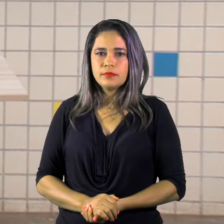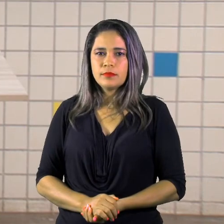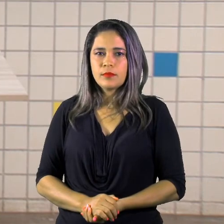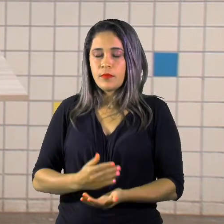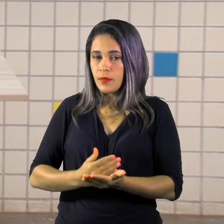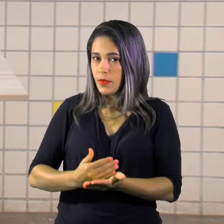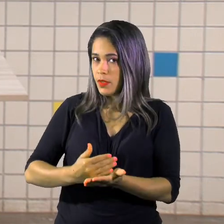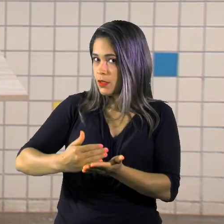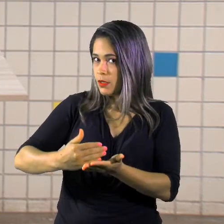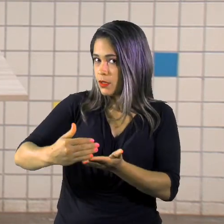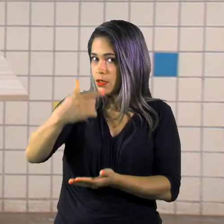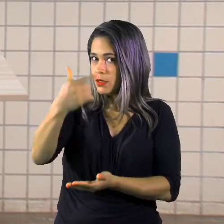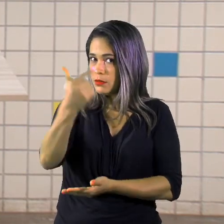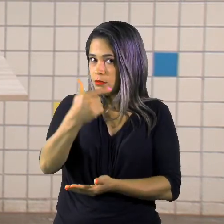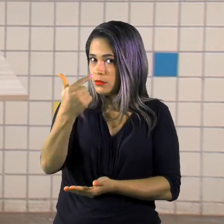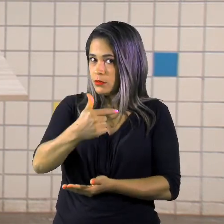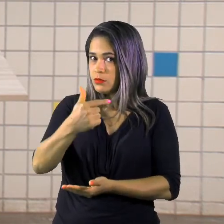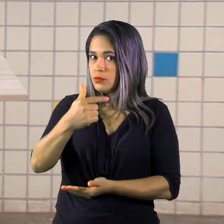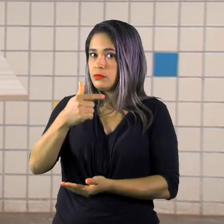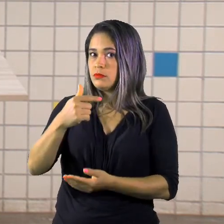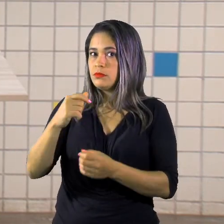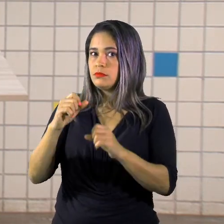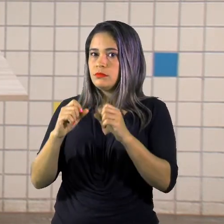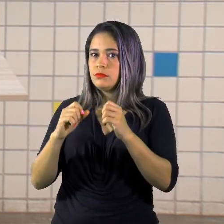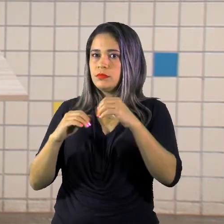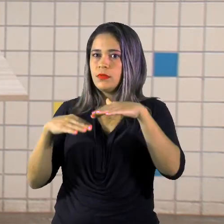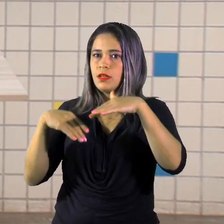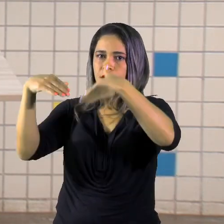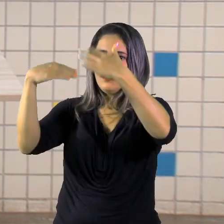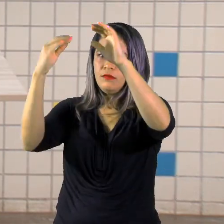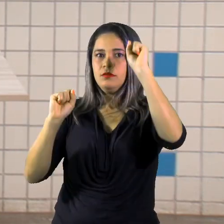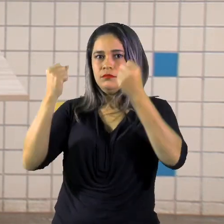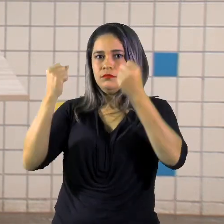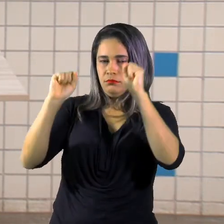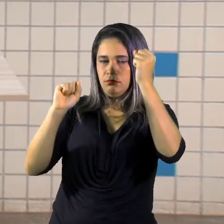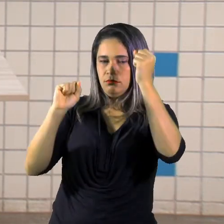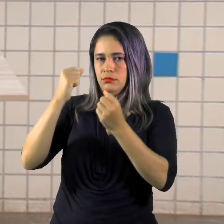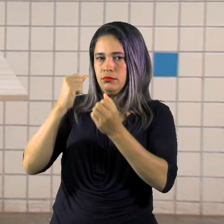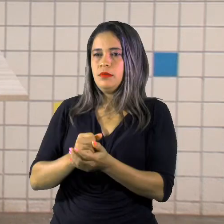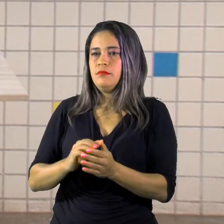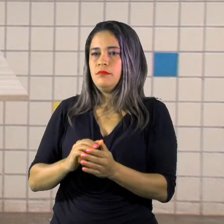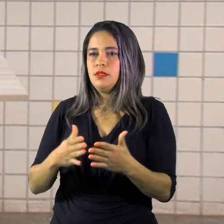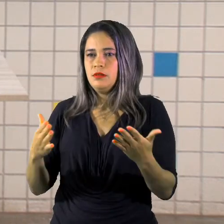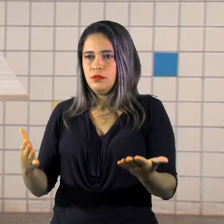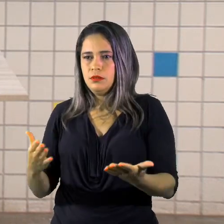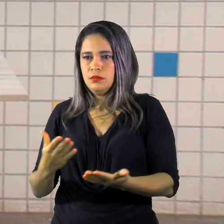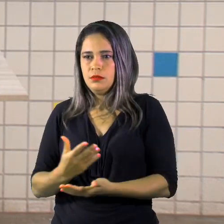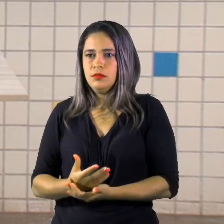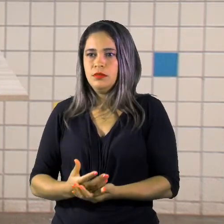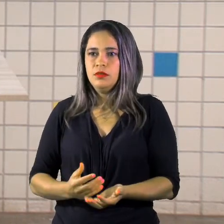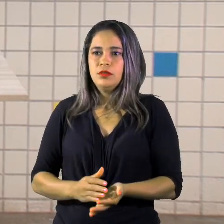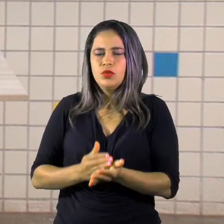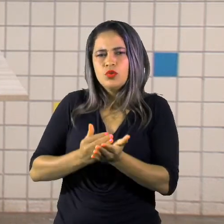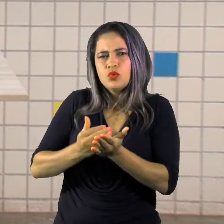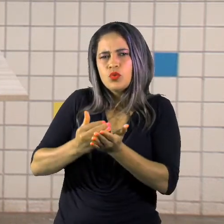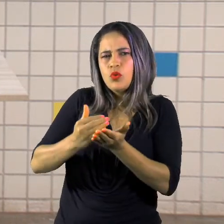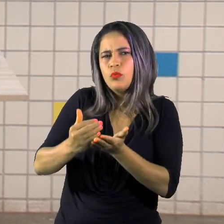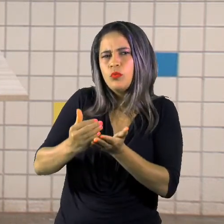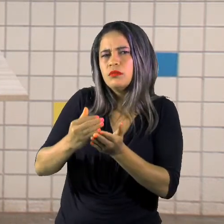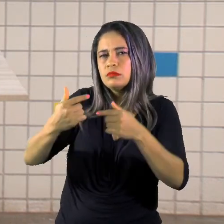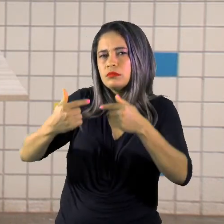à segunda Revolução Industrial, a partir da corrida armamentista do começo da Guerra